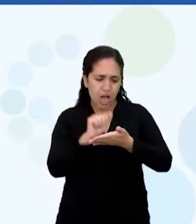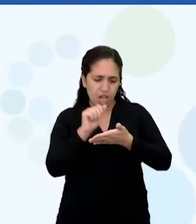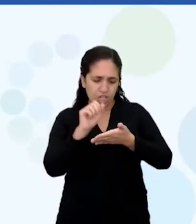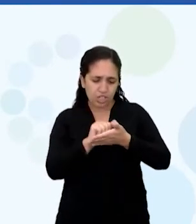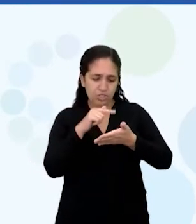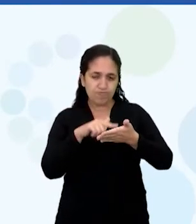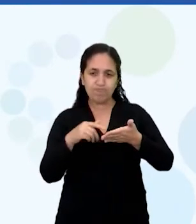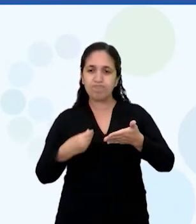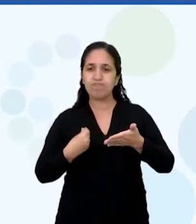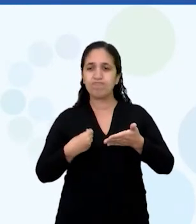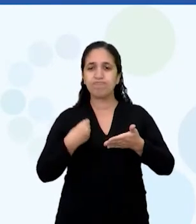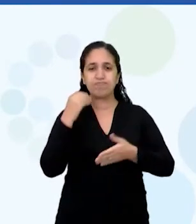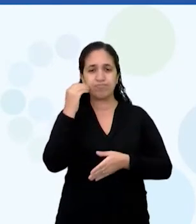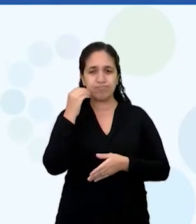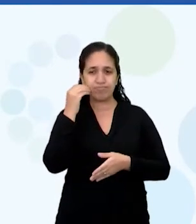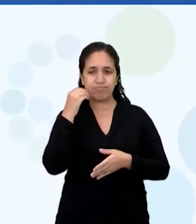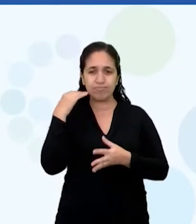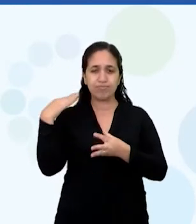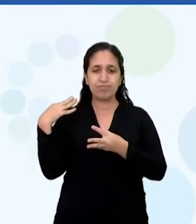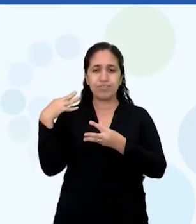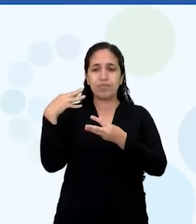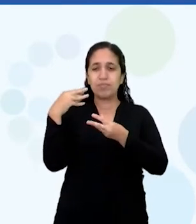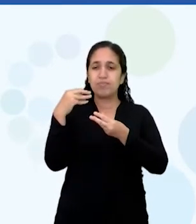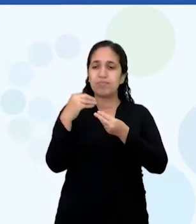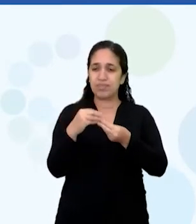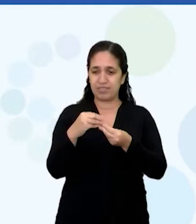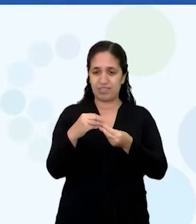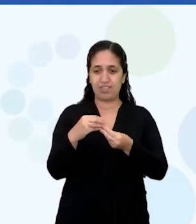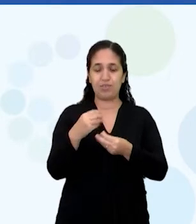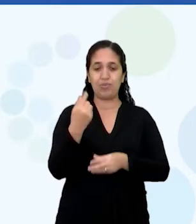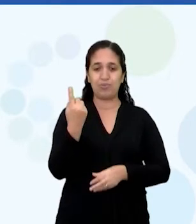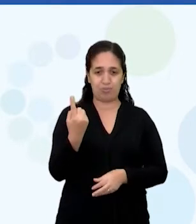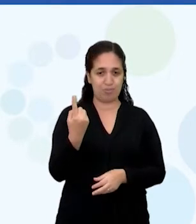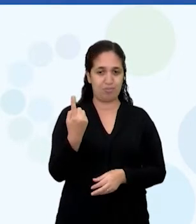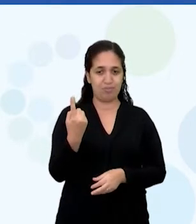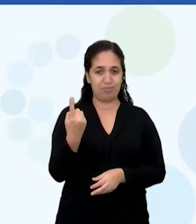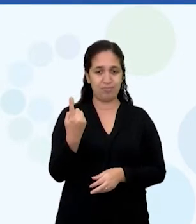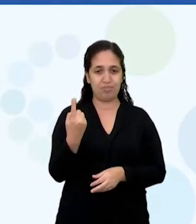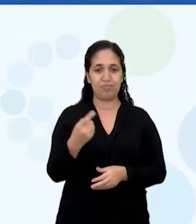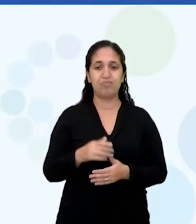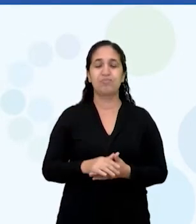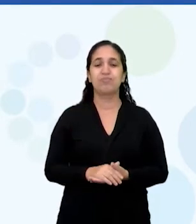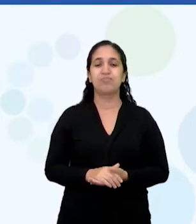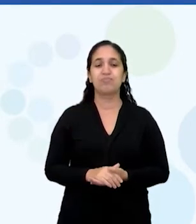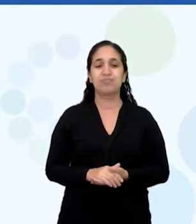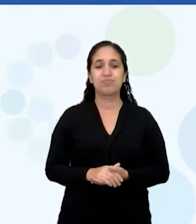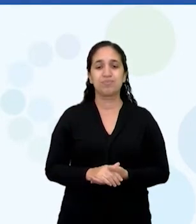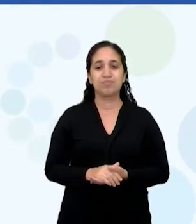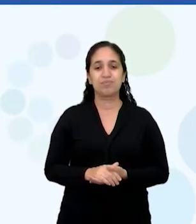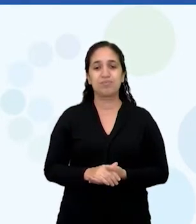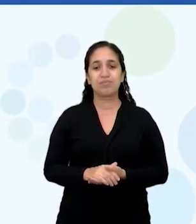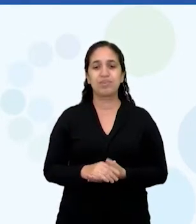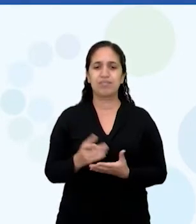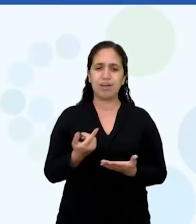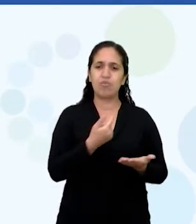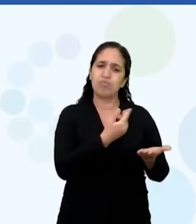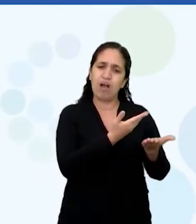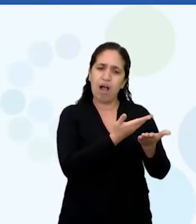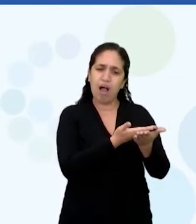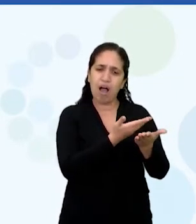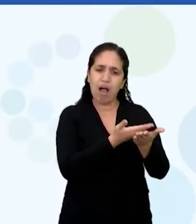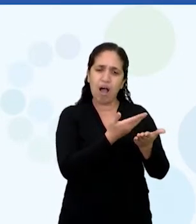as vivências, sistematização 1, é isso. Passamos aí pelas aulas